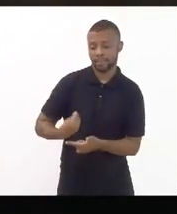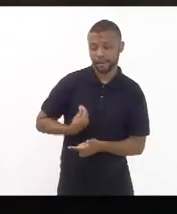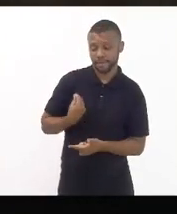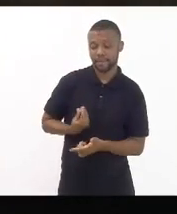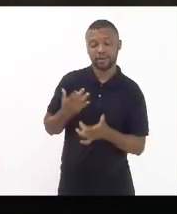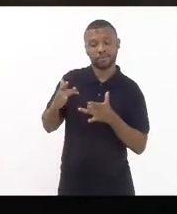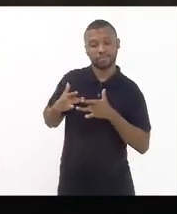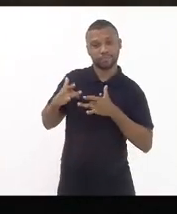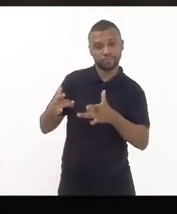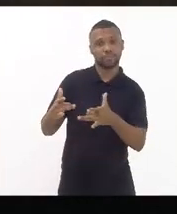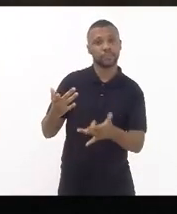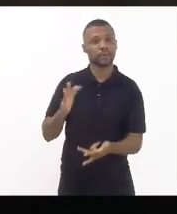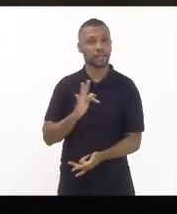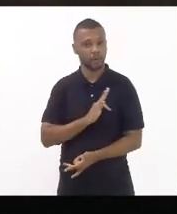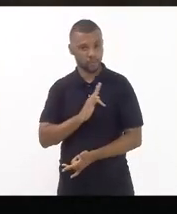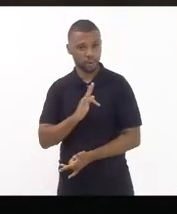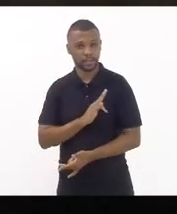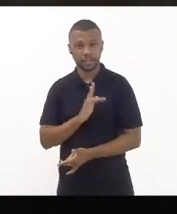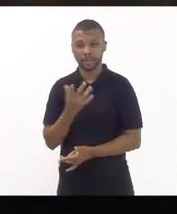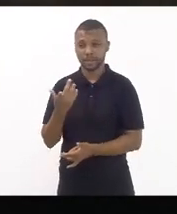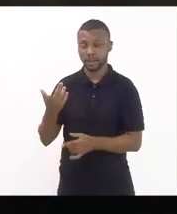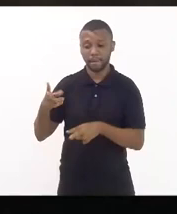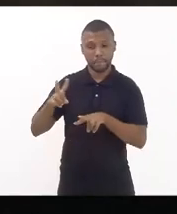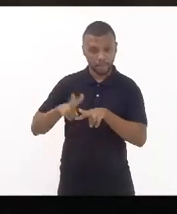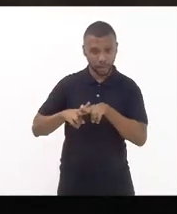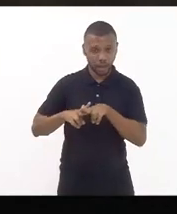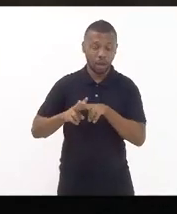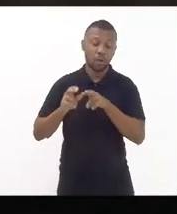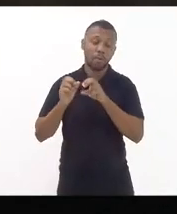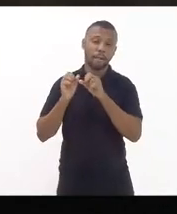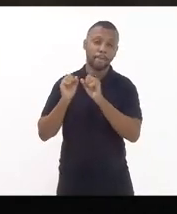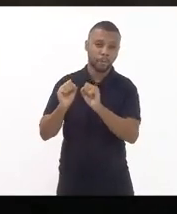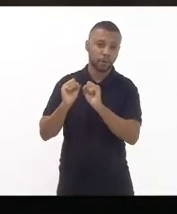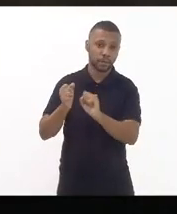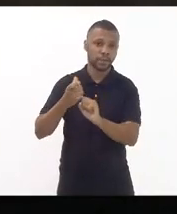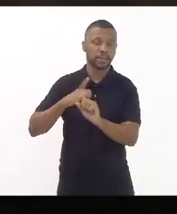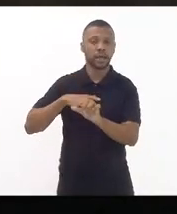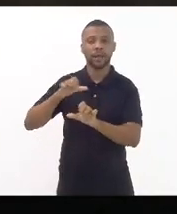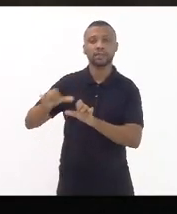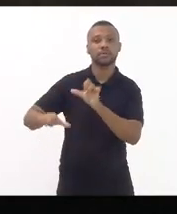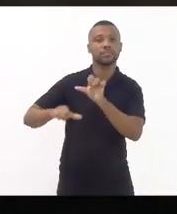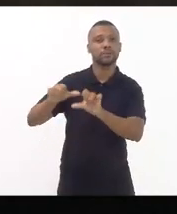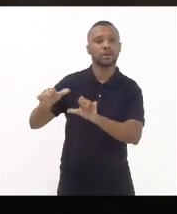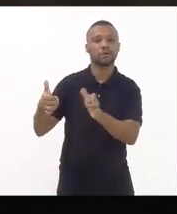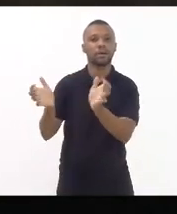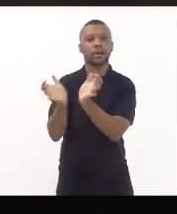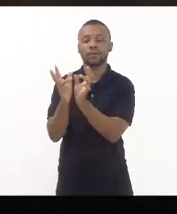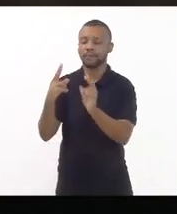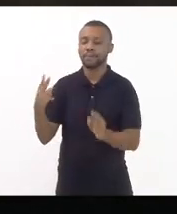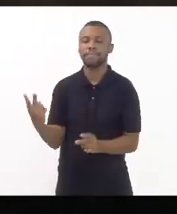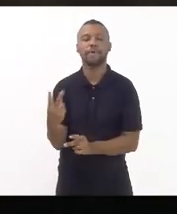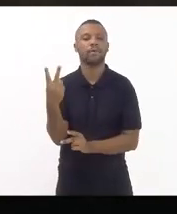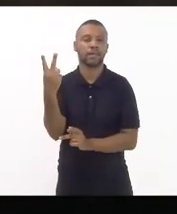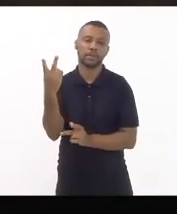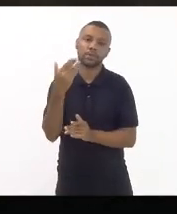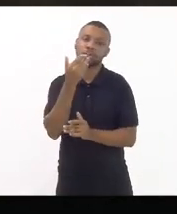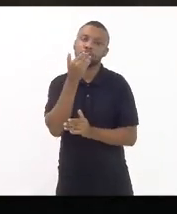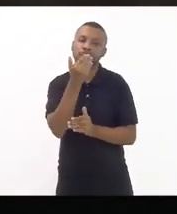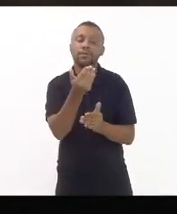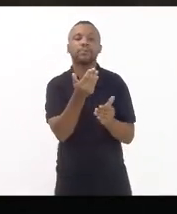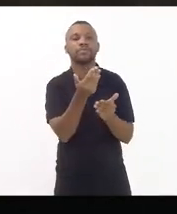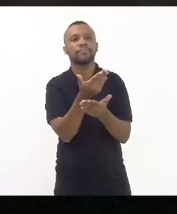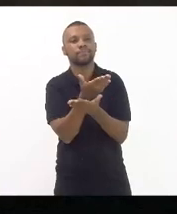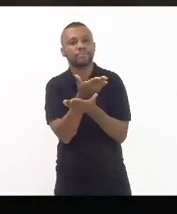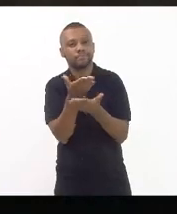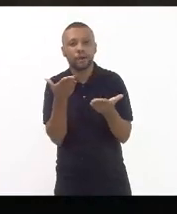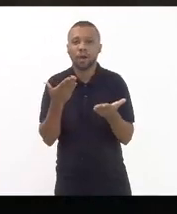Penal pudesse estar se tornando aquilo que está se tornando hoje. Então, eu pediria encarecidamente